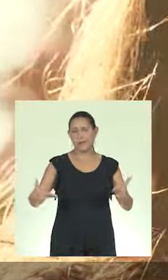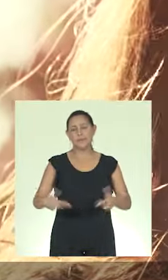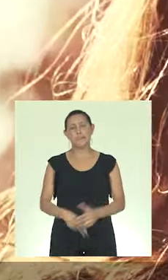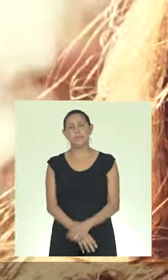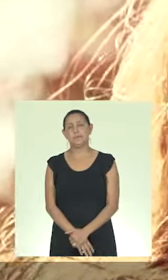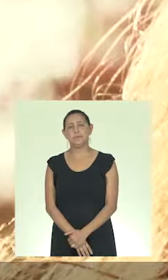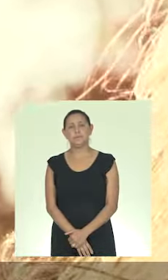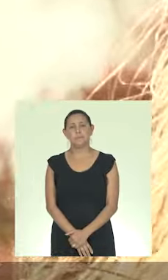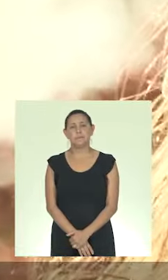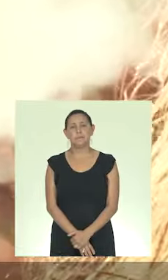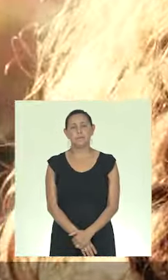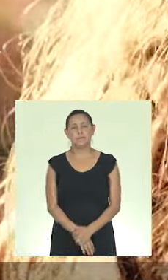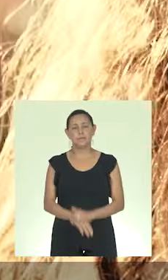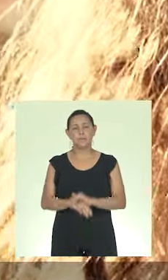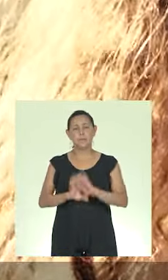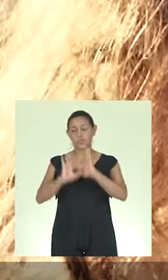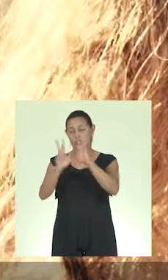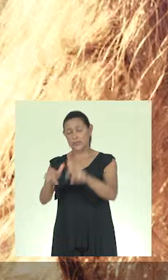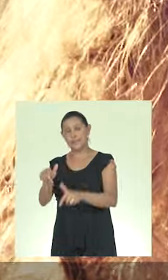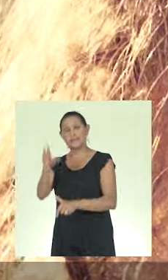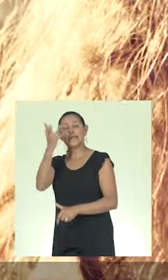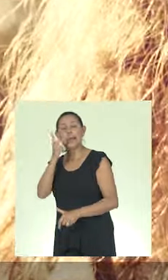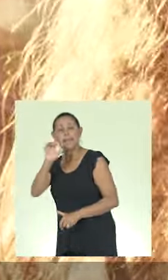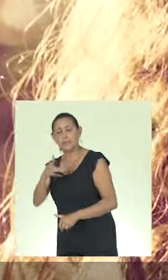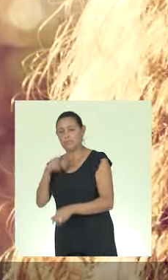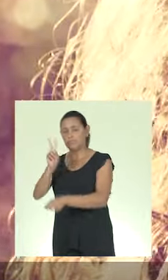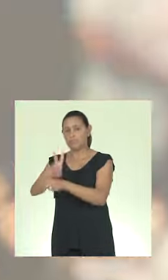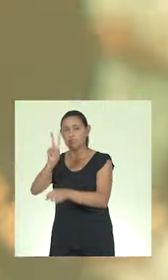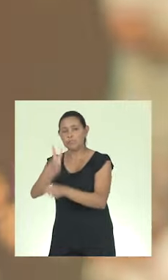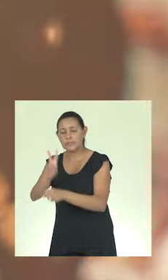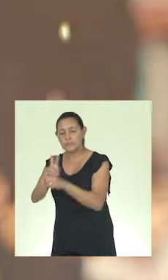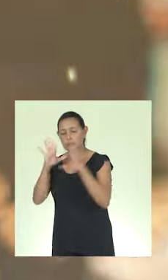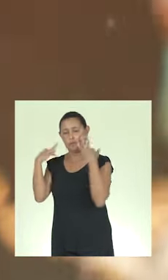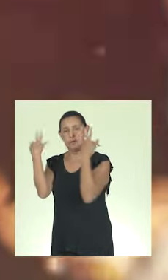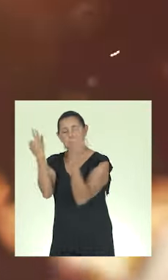Todas as crianças devem ser protegidas pela família e pela sociedade.